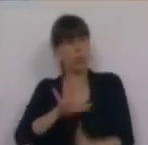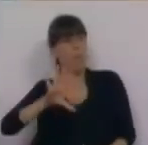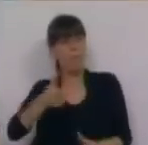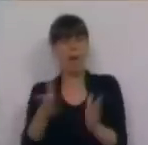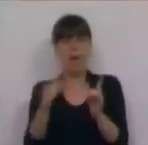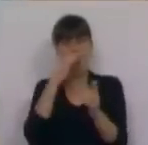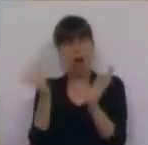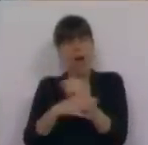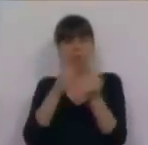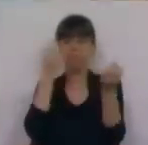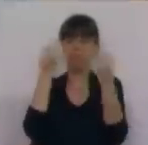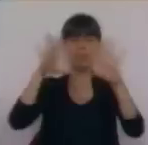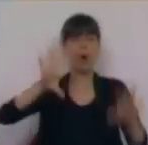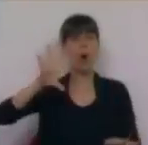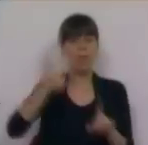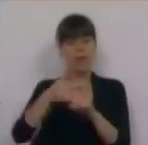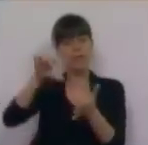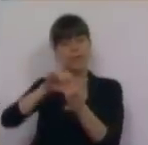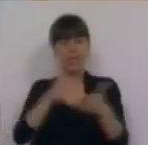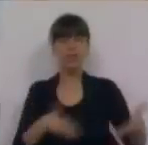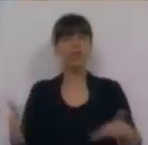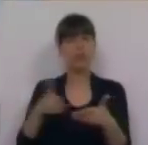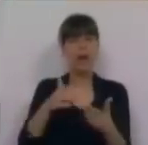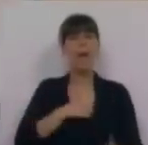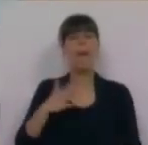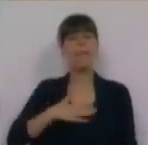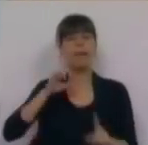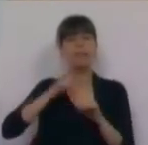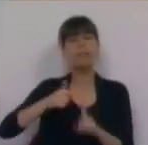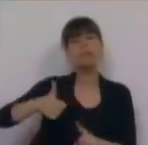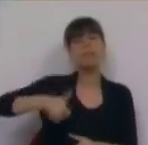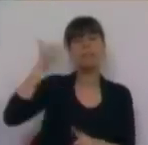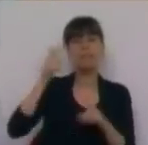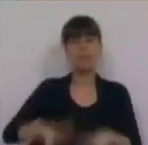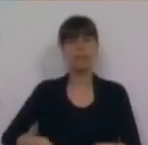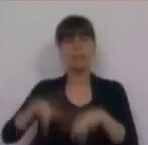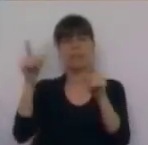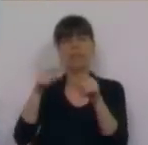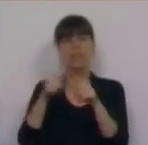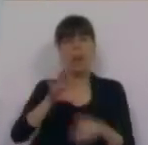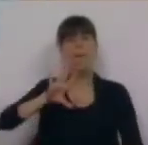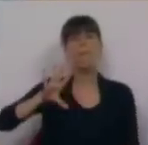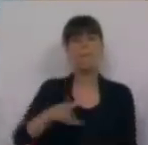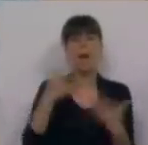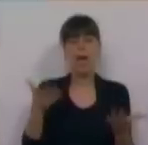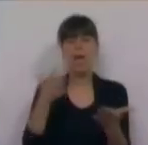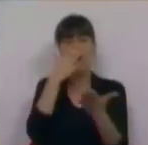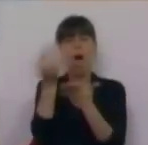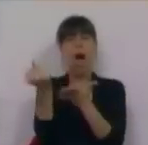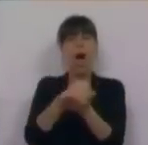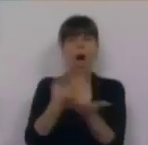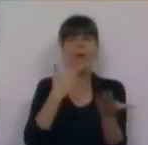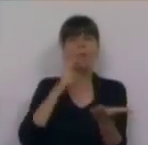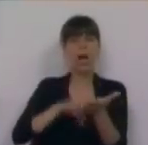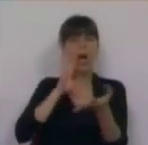É um assalto ao país, aos seus centros estratégicos, às empresas essenciais para o desenvolvimento do país, sem